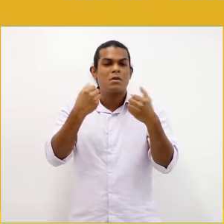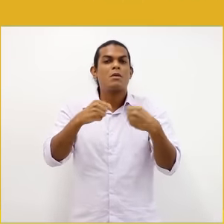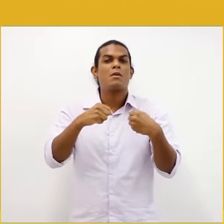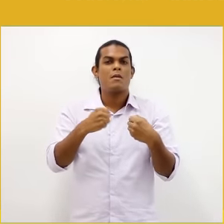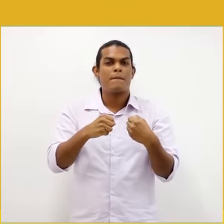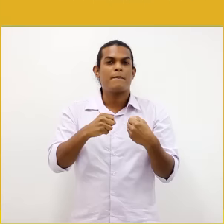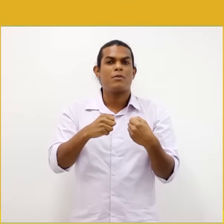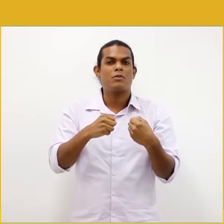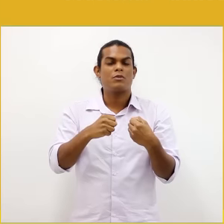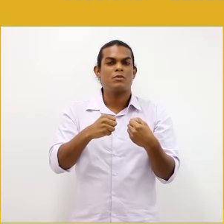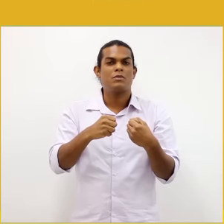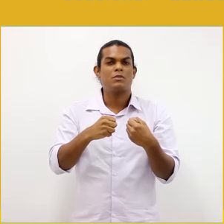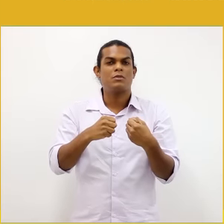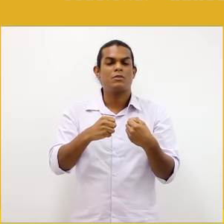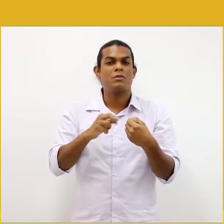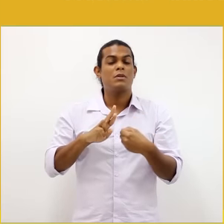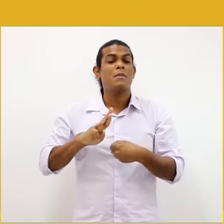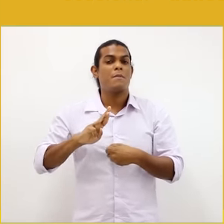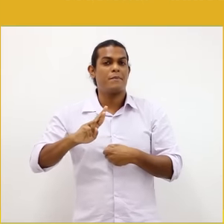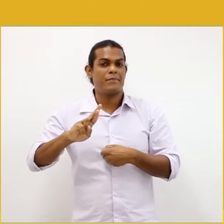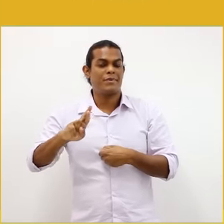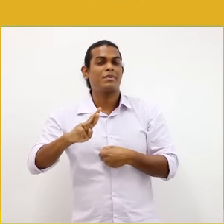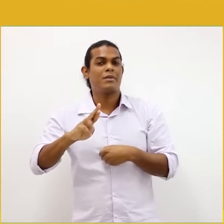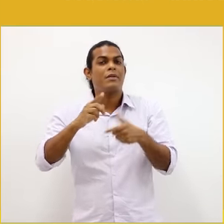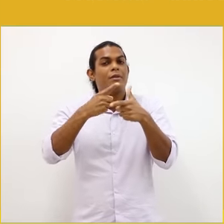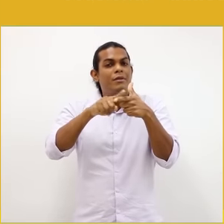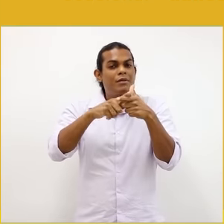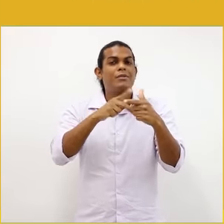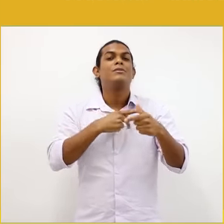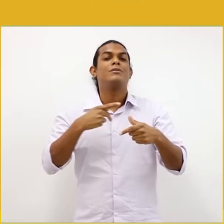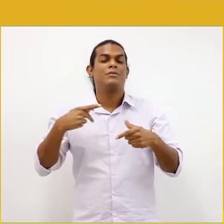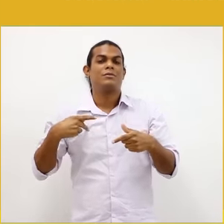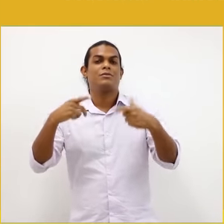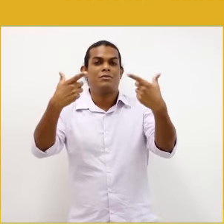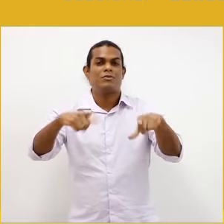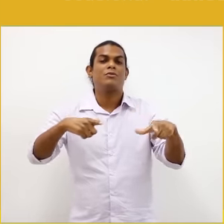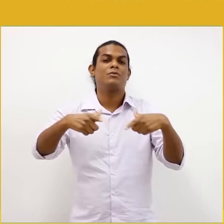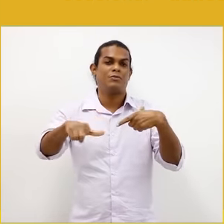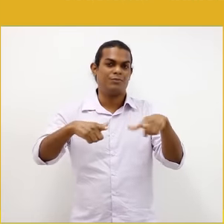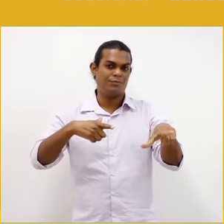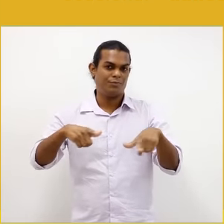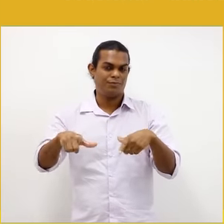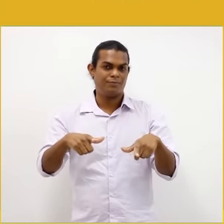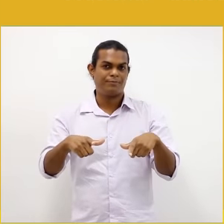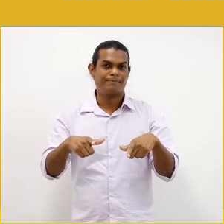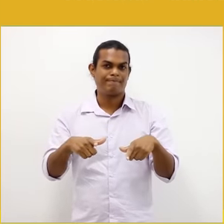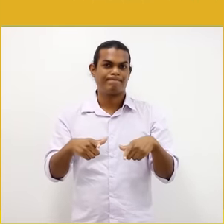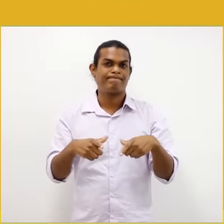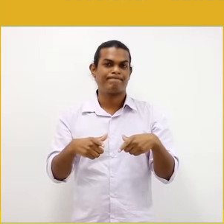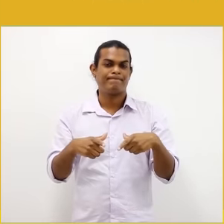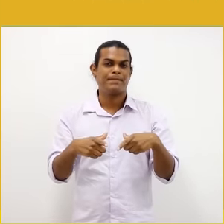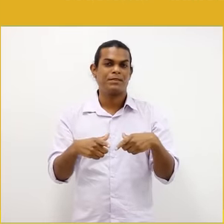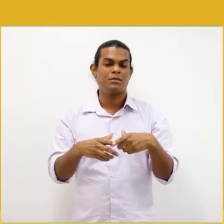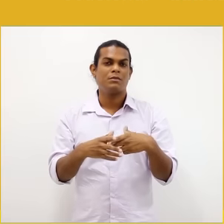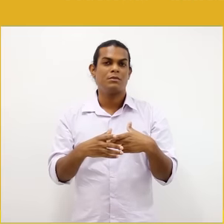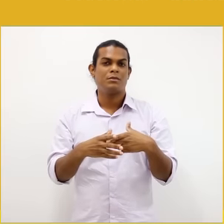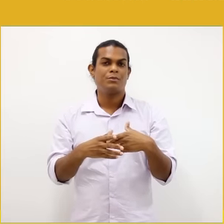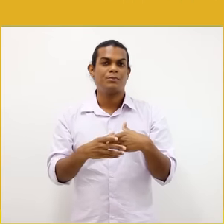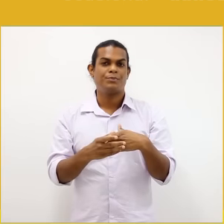ou ocasionar dano à saúde do trabalhador nos ambientes de trabalho, em função de sua